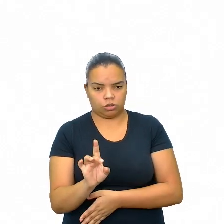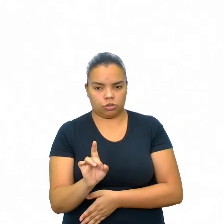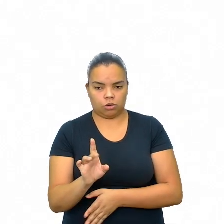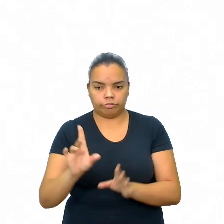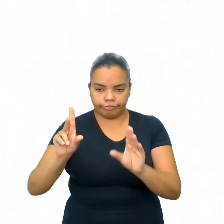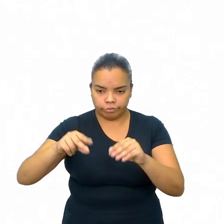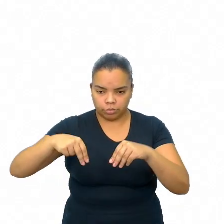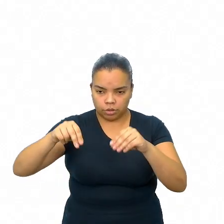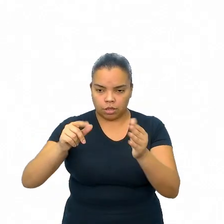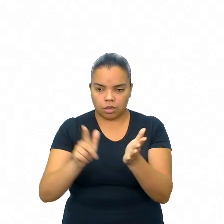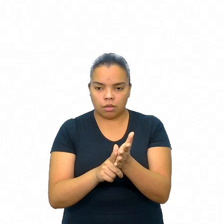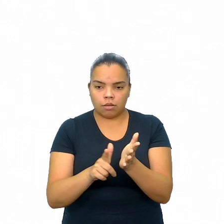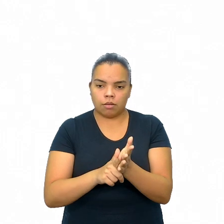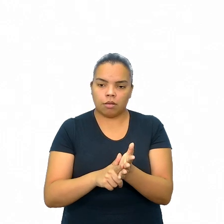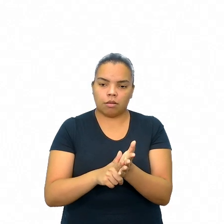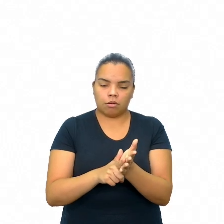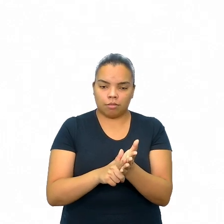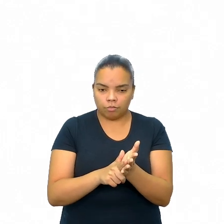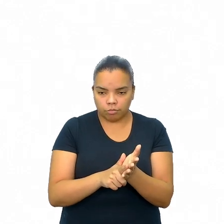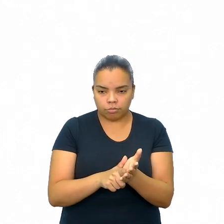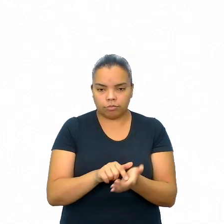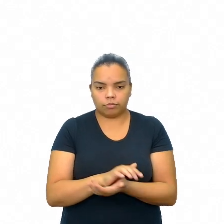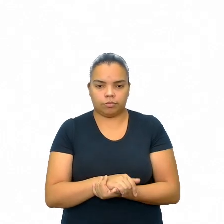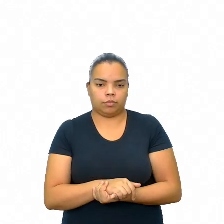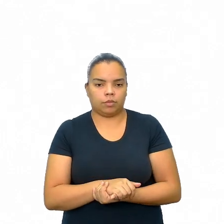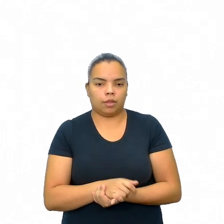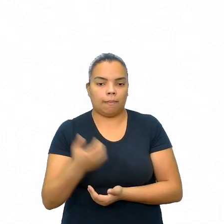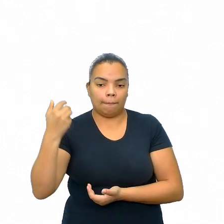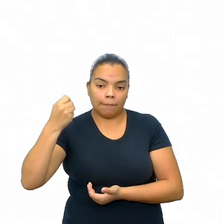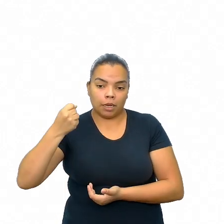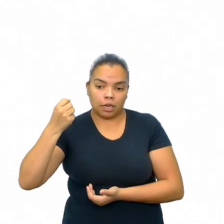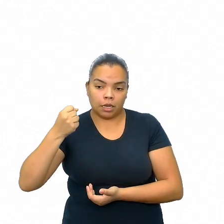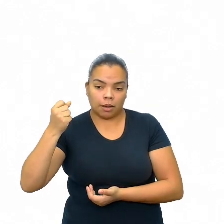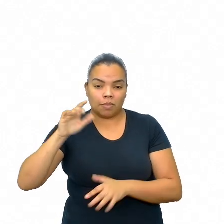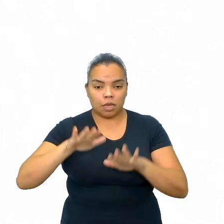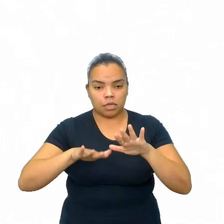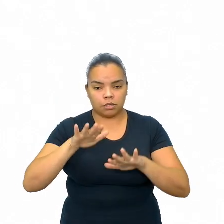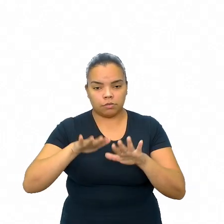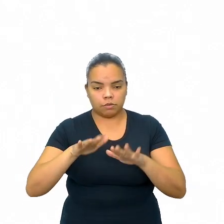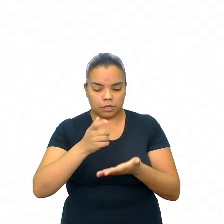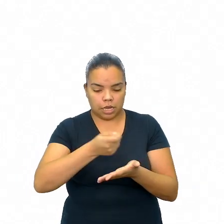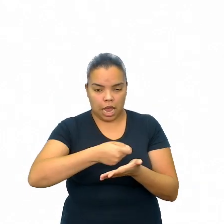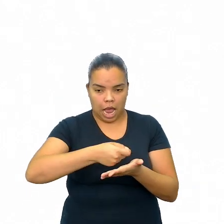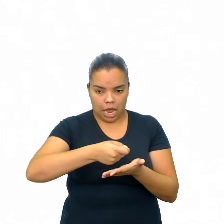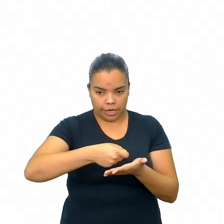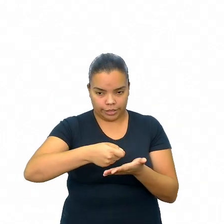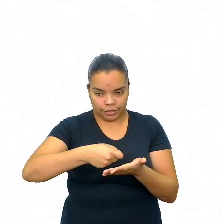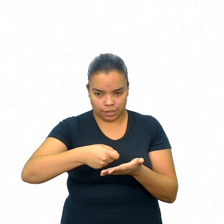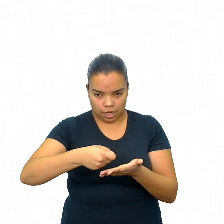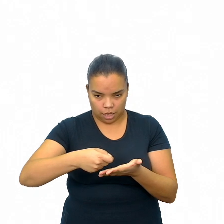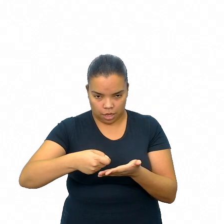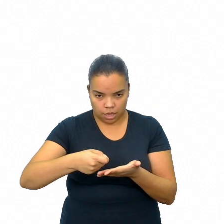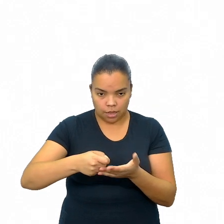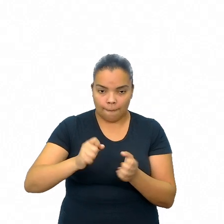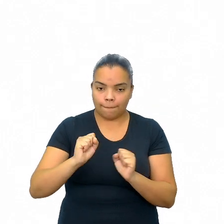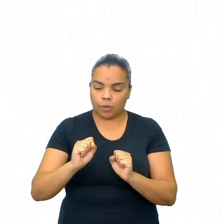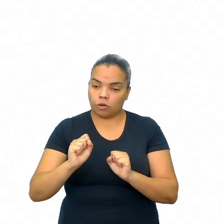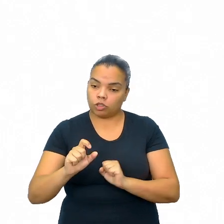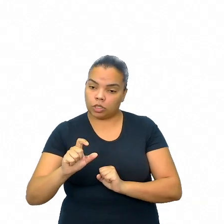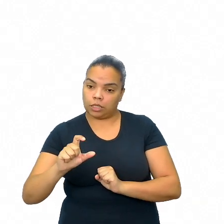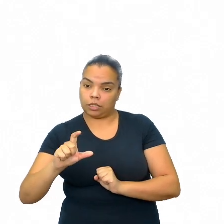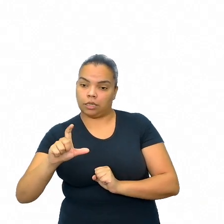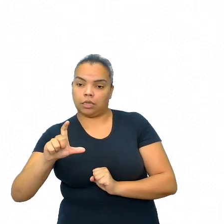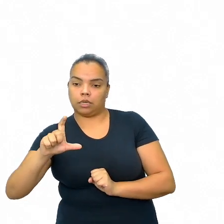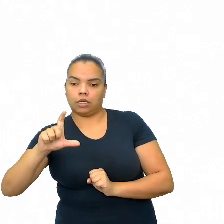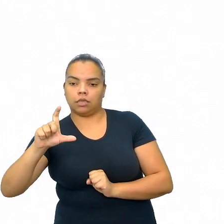sulfite inteira, porque a depender do tamanho da escrita da criança, meia folha não será suficiente. E hoje nós